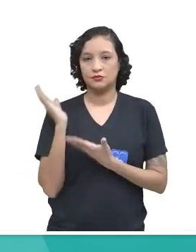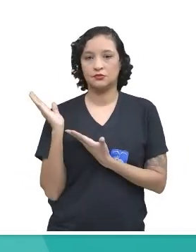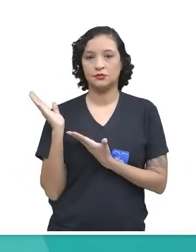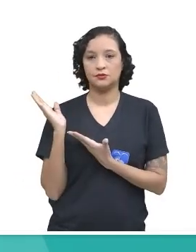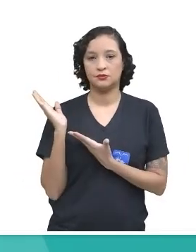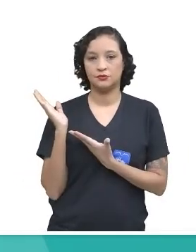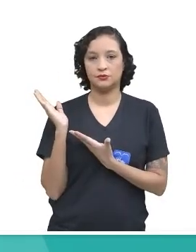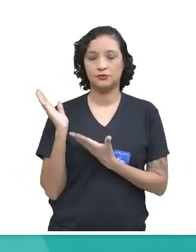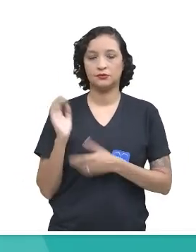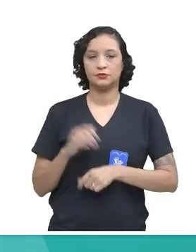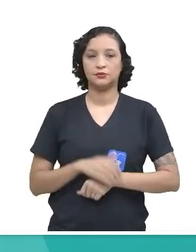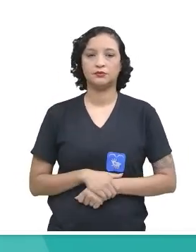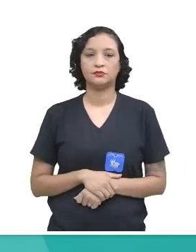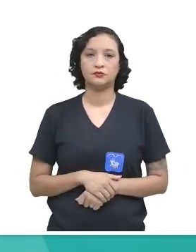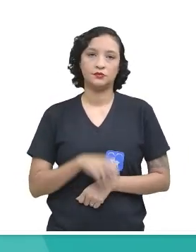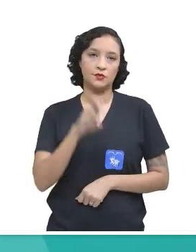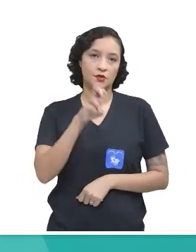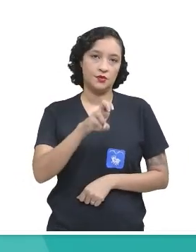aí,